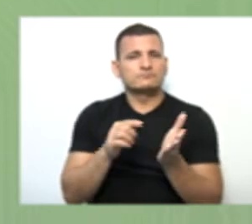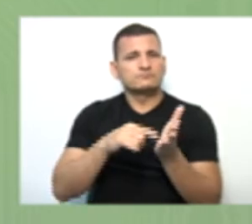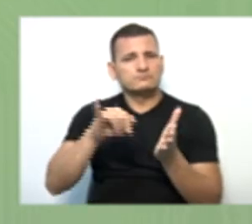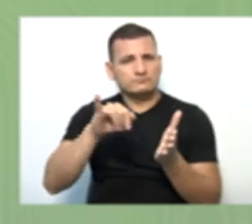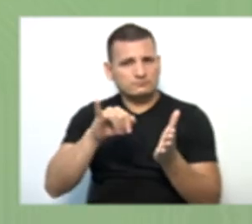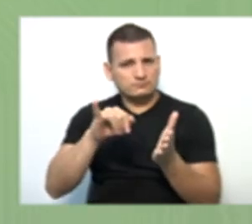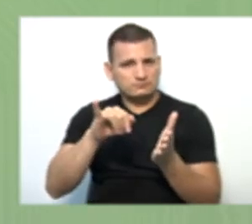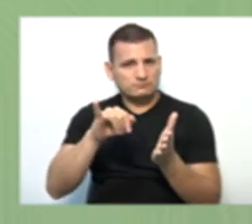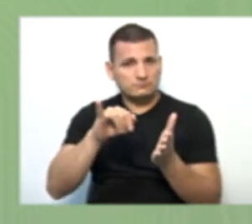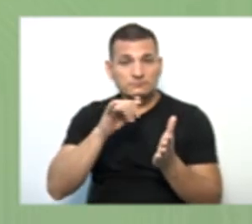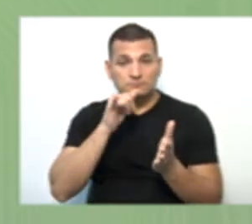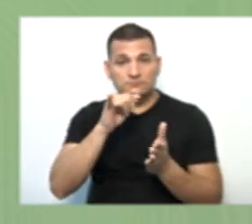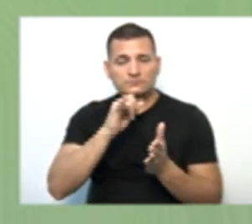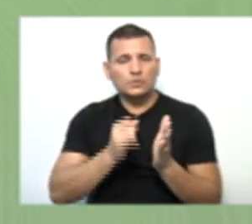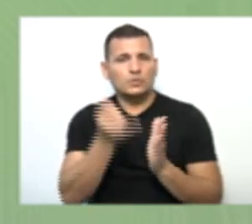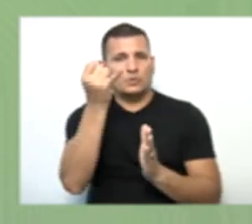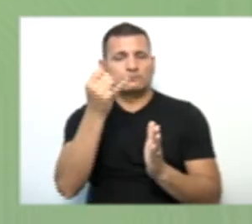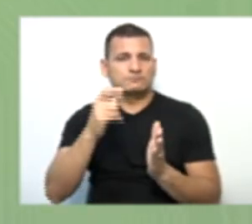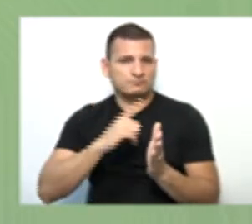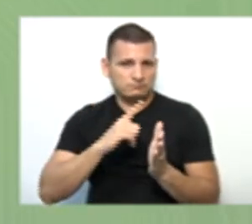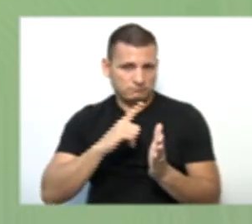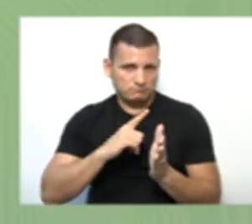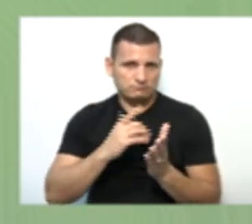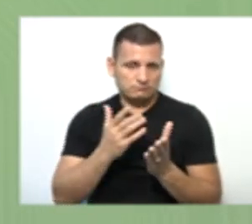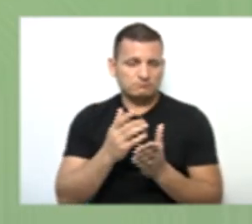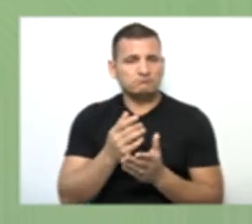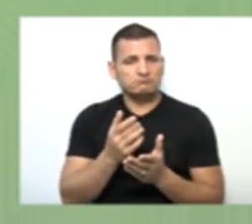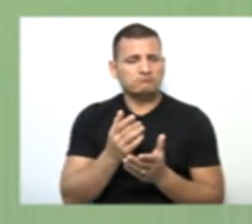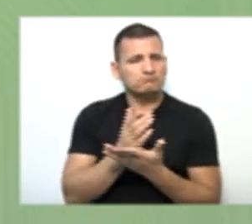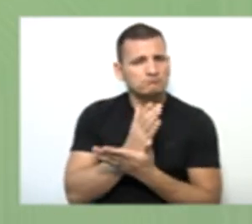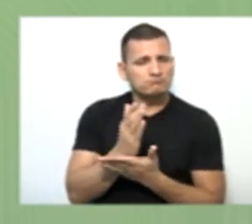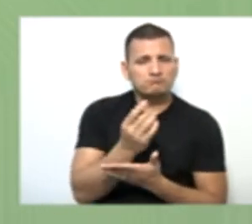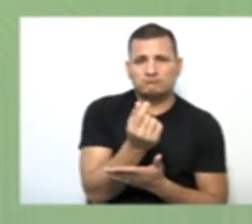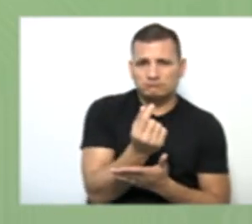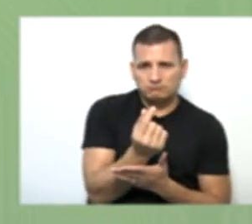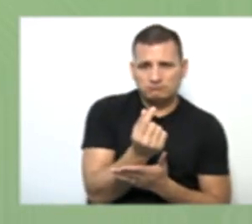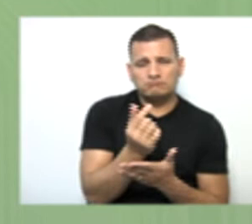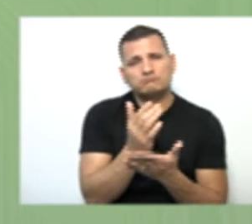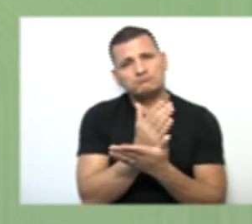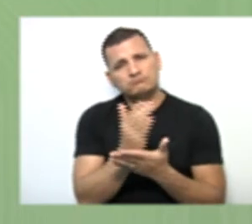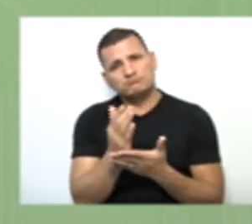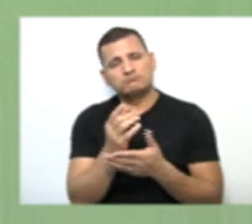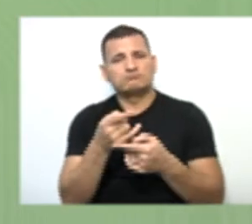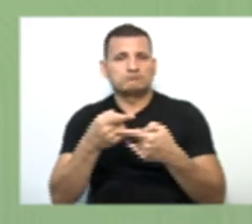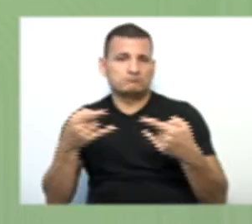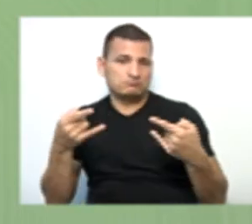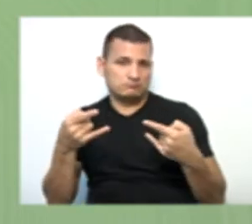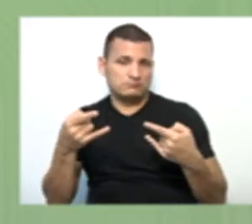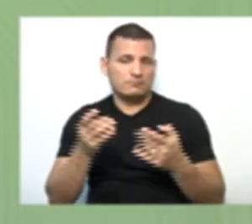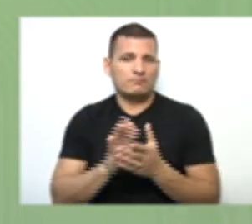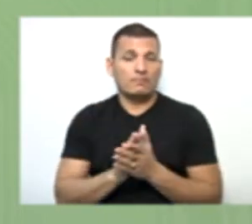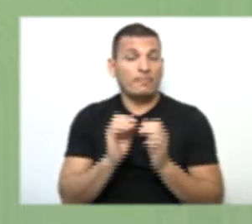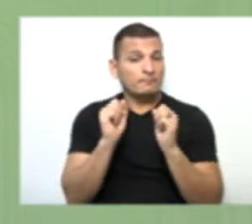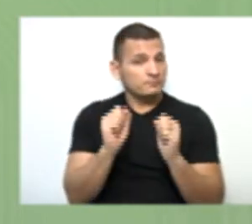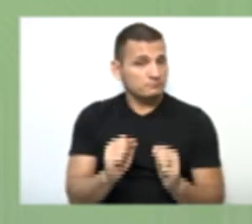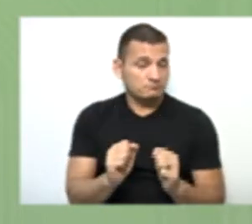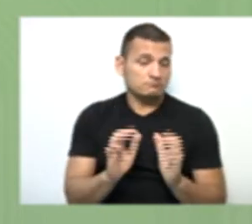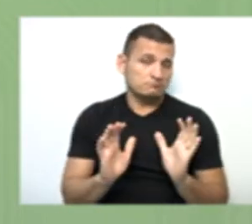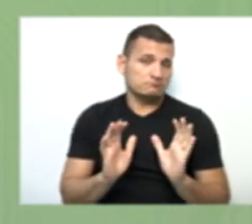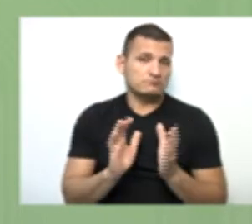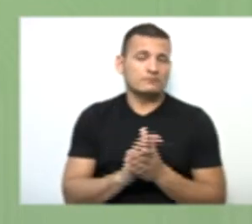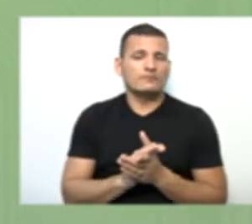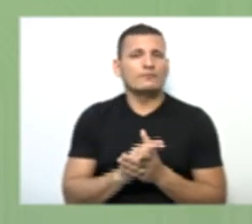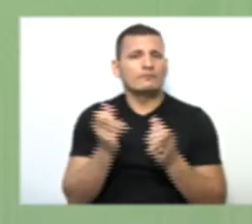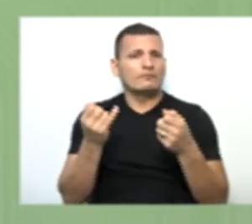com juros, parte em dinheiro e parte mediante emissão de cheque. Então, pode ocorrer, né? Como eu disse na